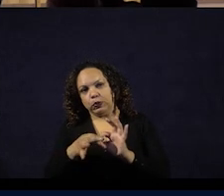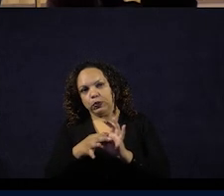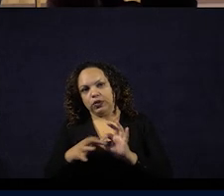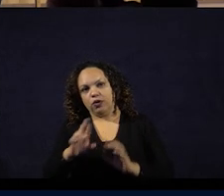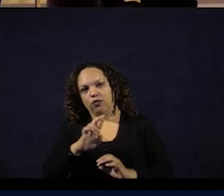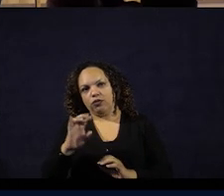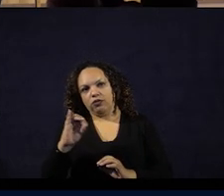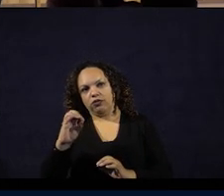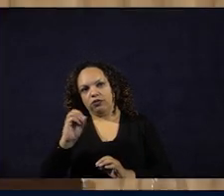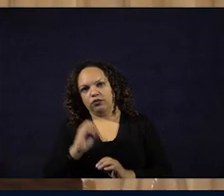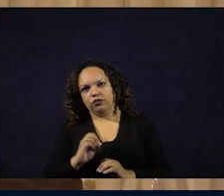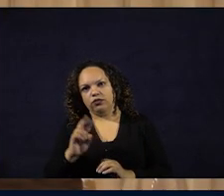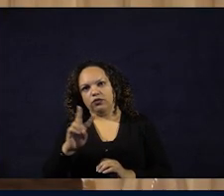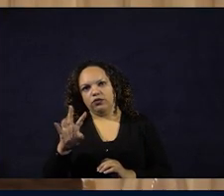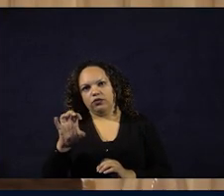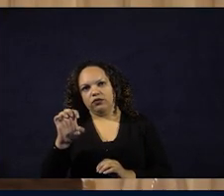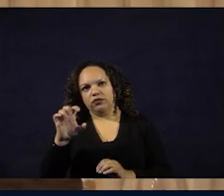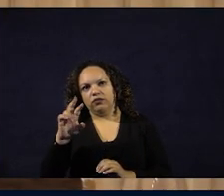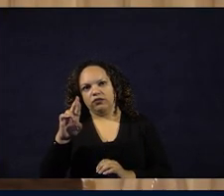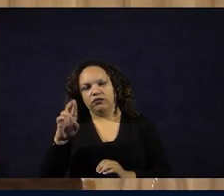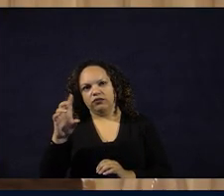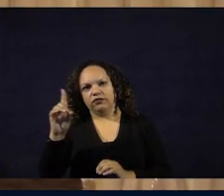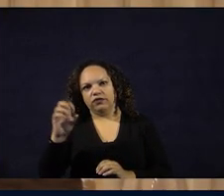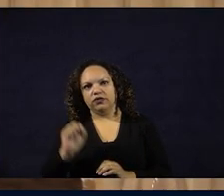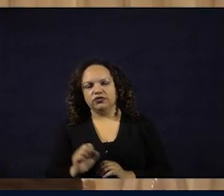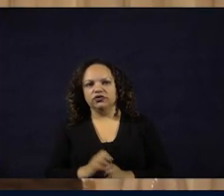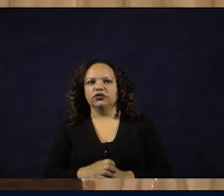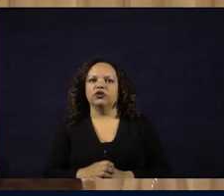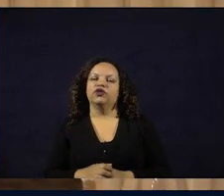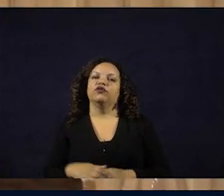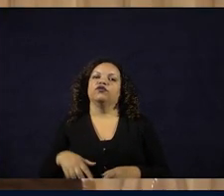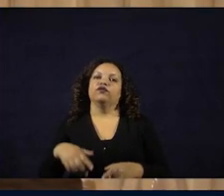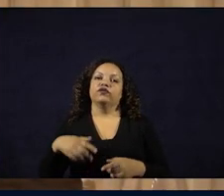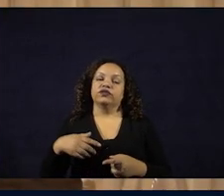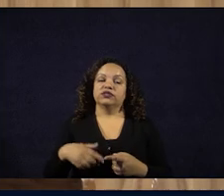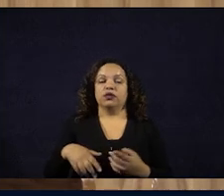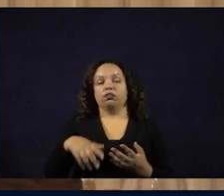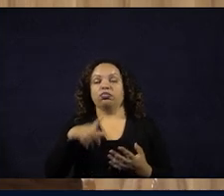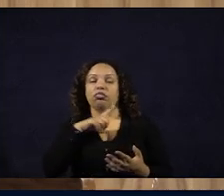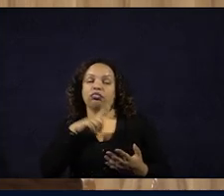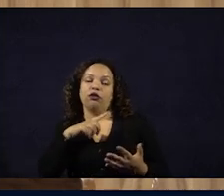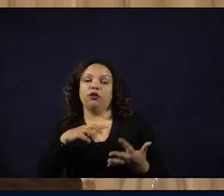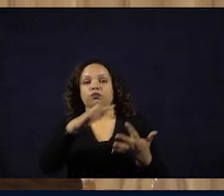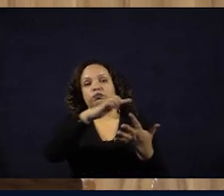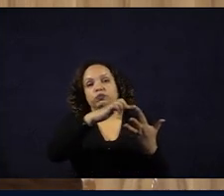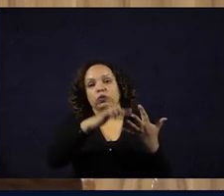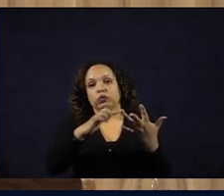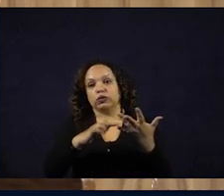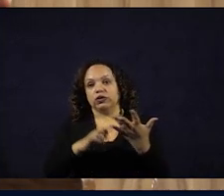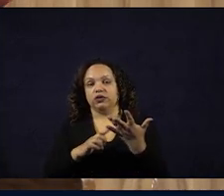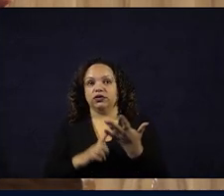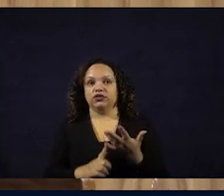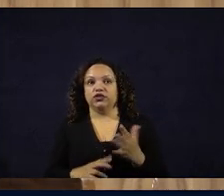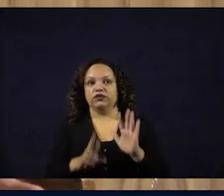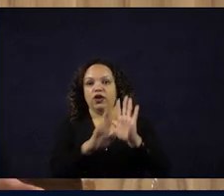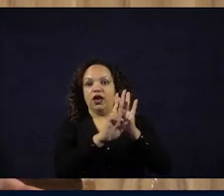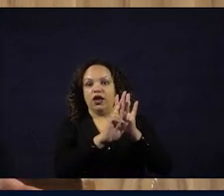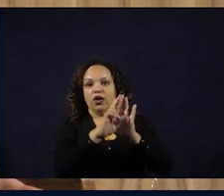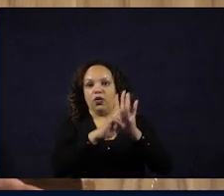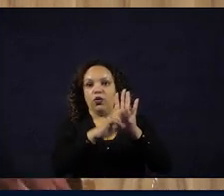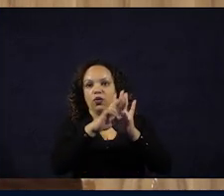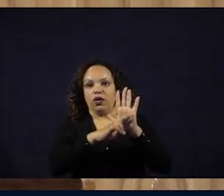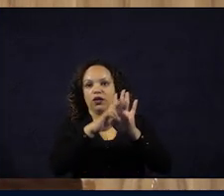legal. Não, excelente. Você ter alternativas regulatórias, isso traz agilidade e segurança jurídica para o